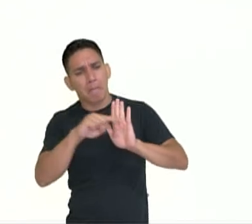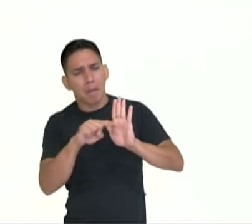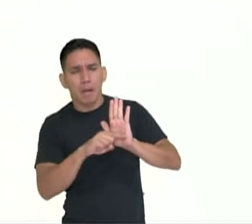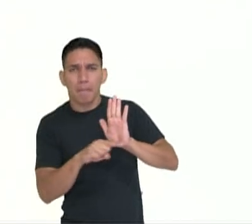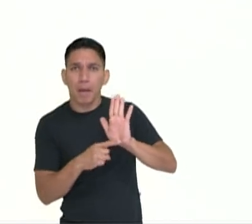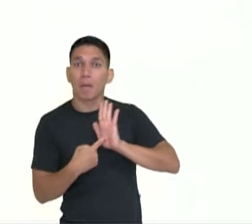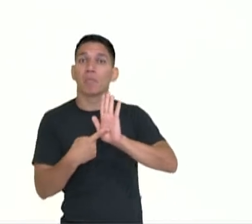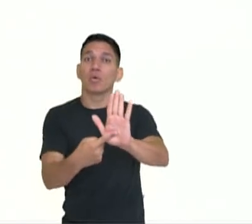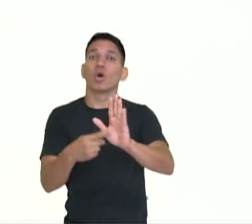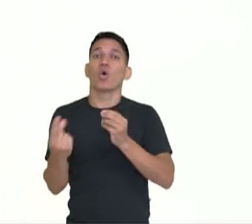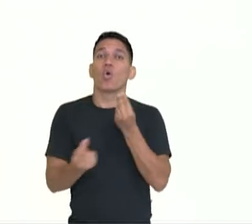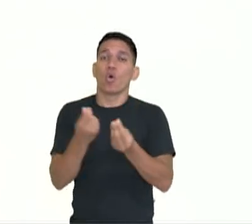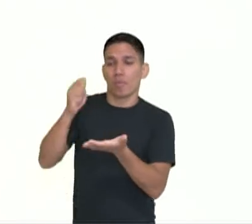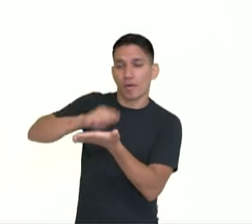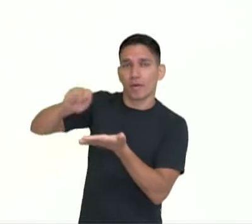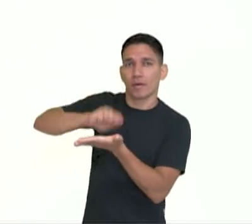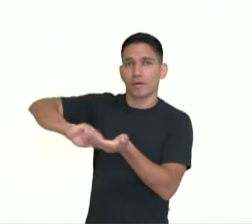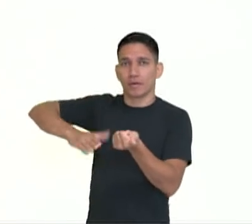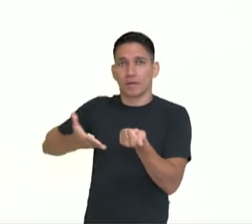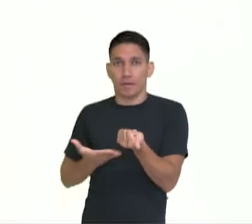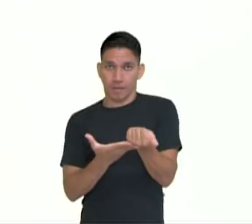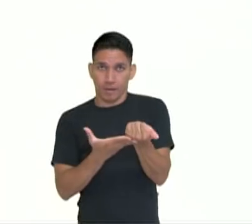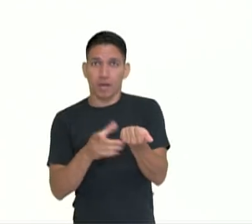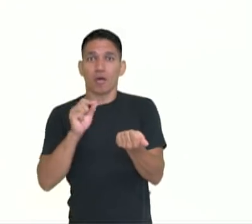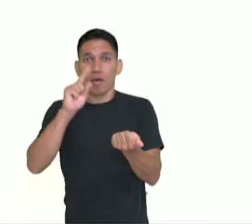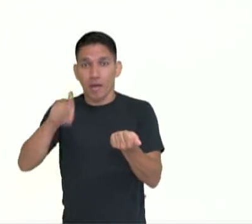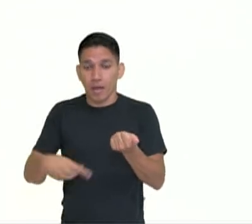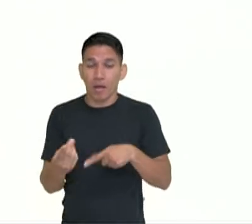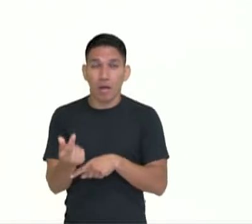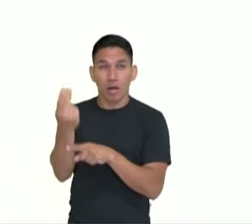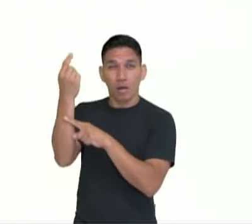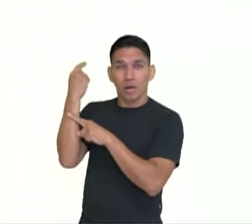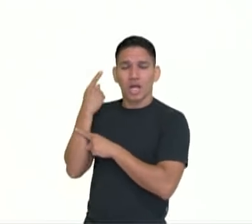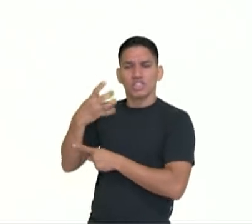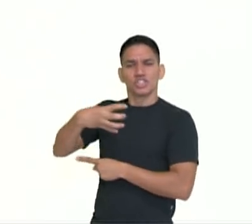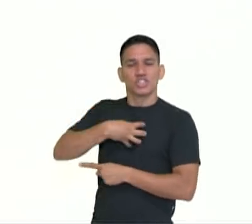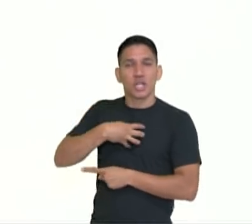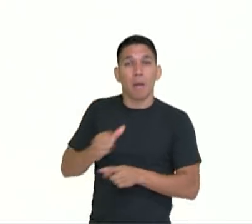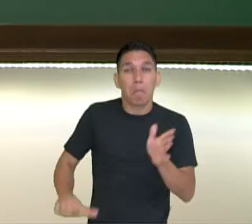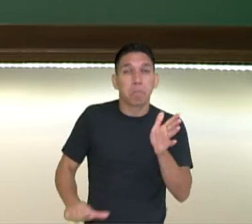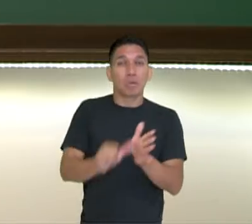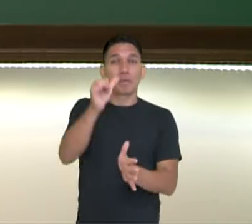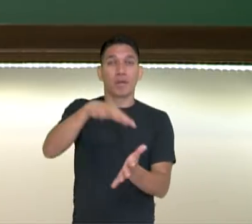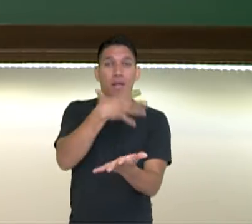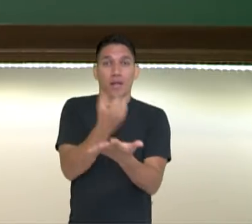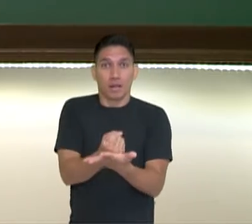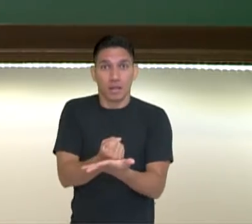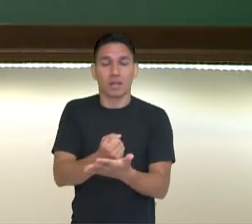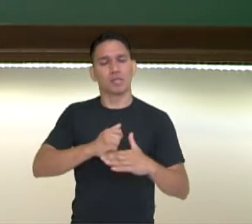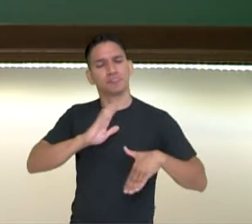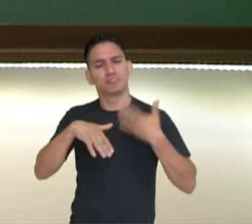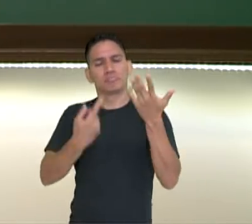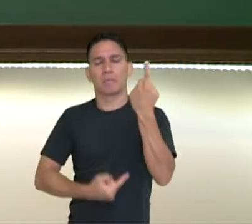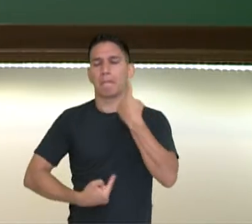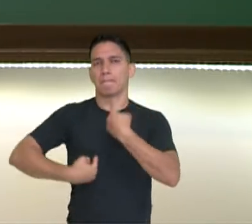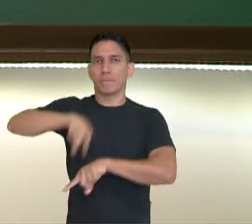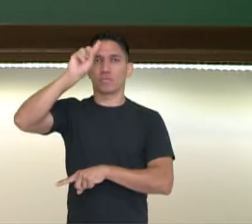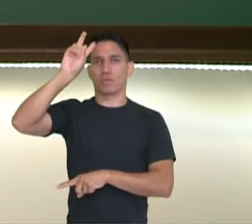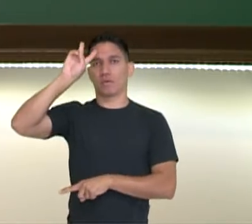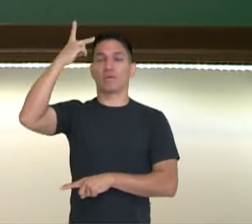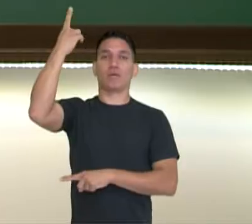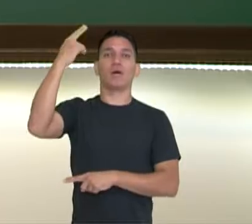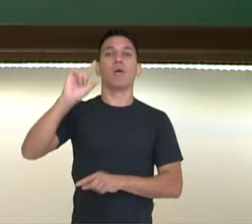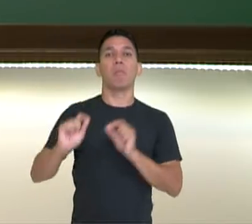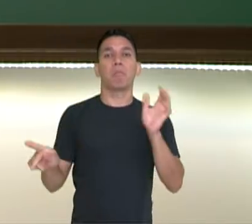escrita cuneiforme na Mesopotâmia. Essa que é uma das primeiras formas de escrita desenvolvidas pelo ser humano, algo que se